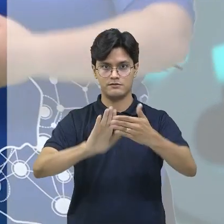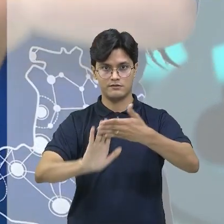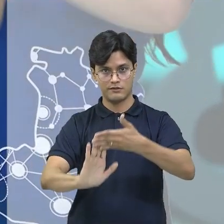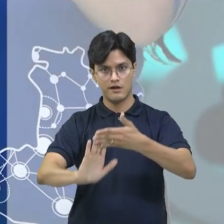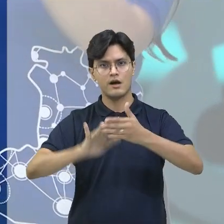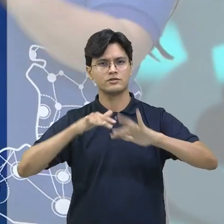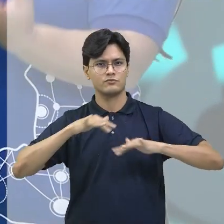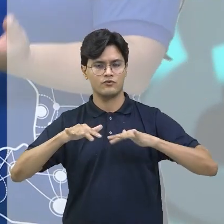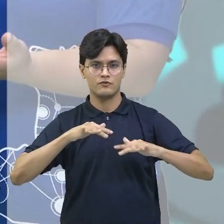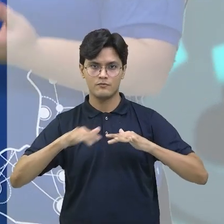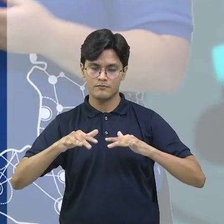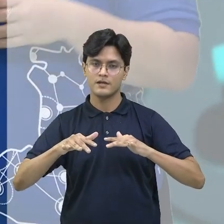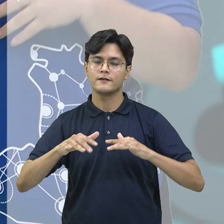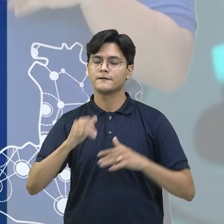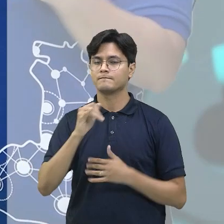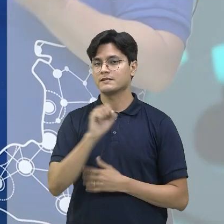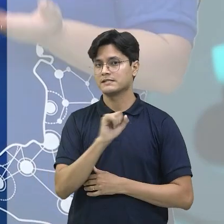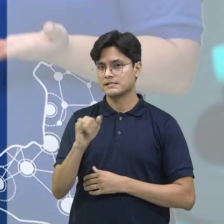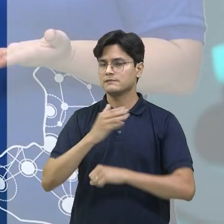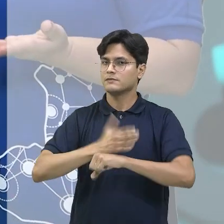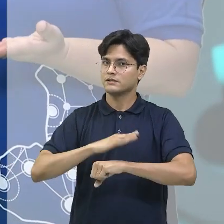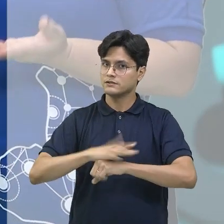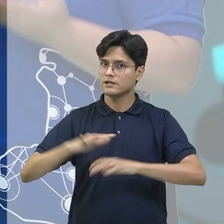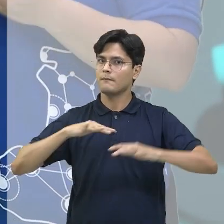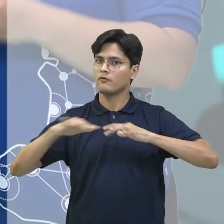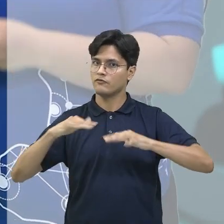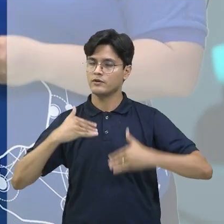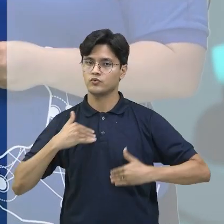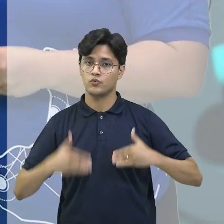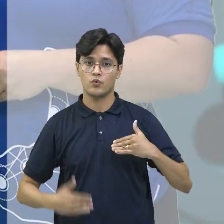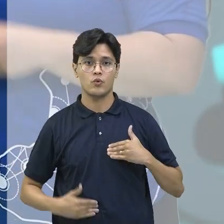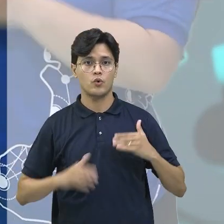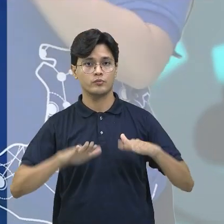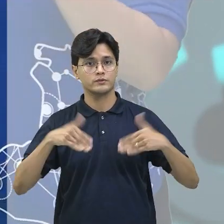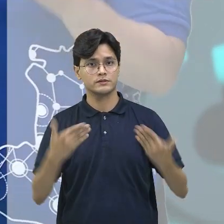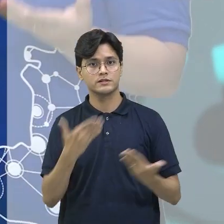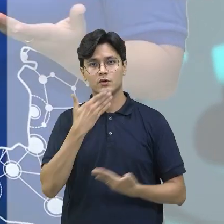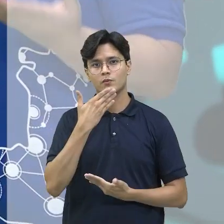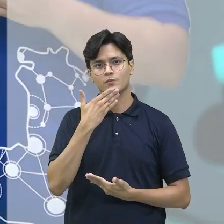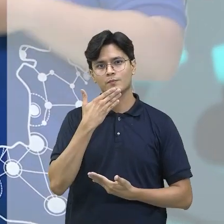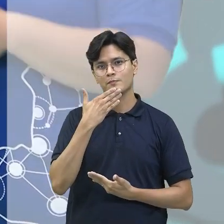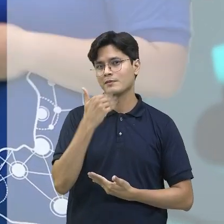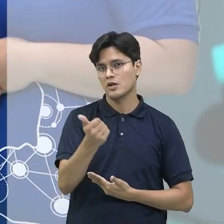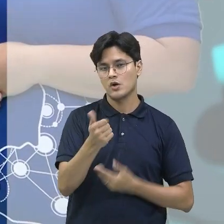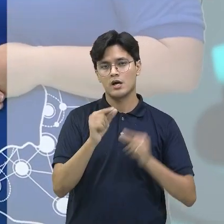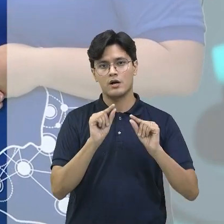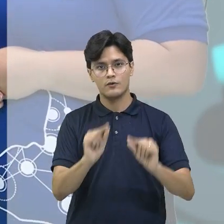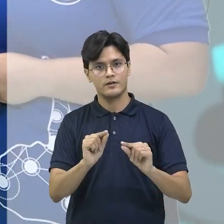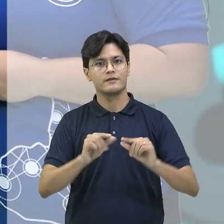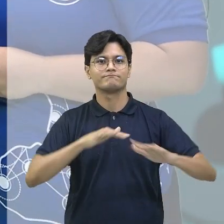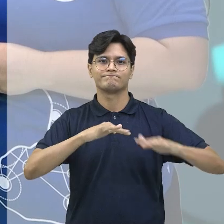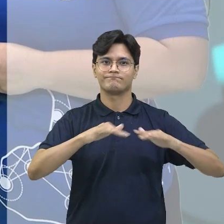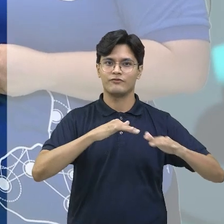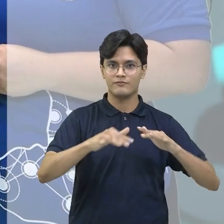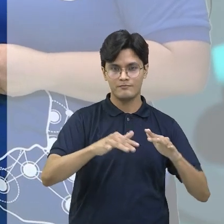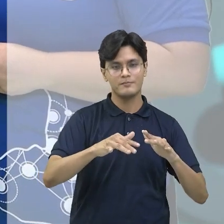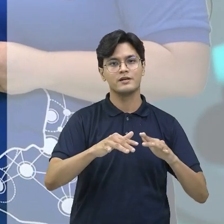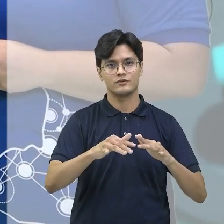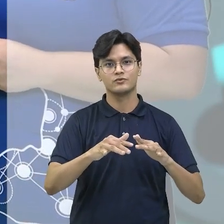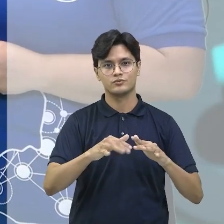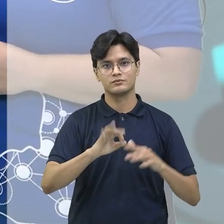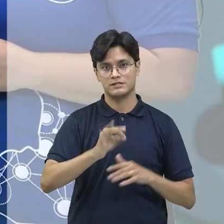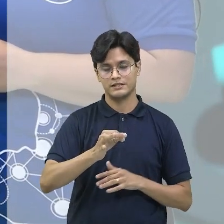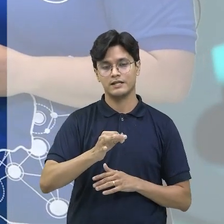está movimentando o seu corpo, você está assim melhorando aí a sua amplitude nos movimentos.